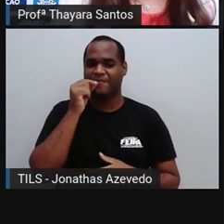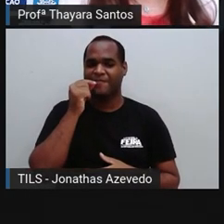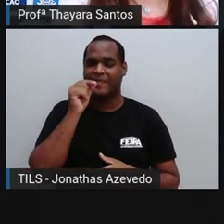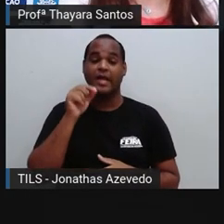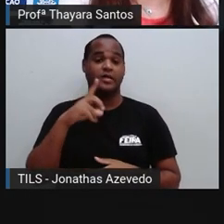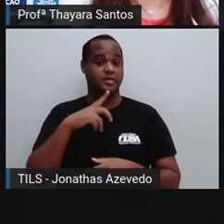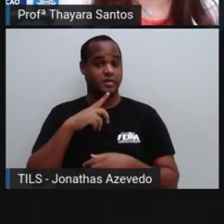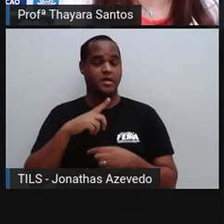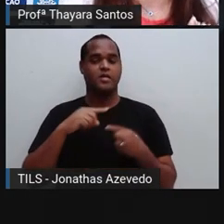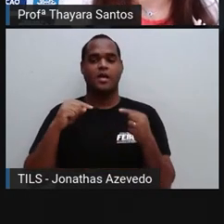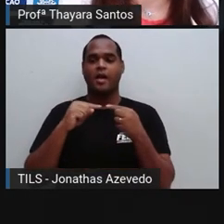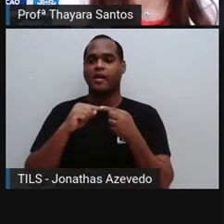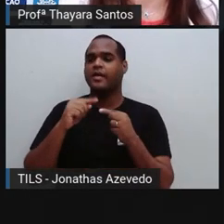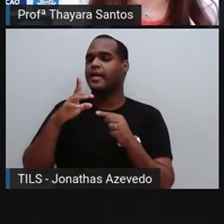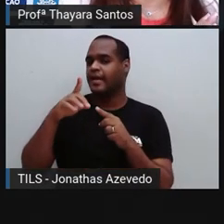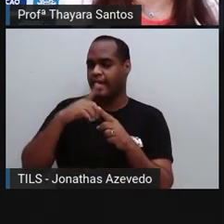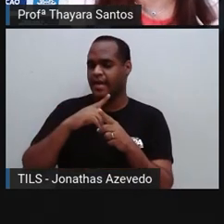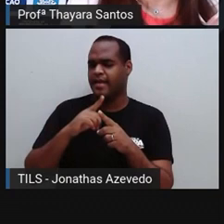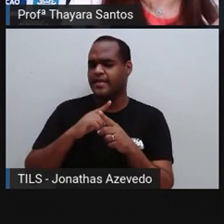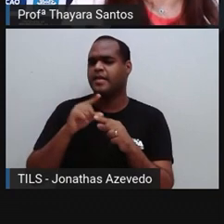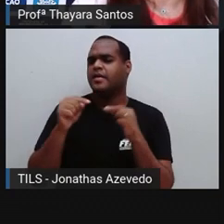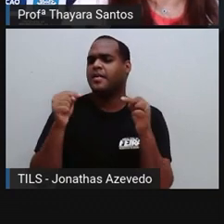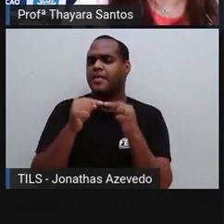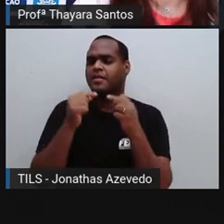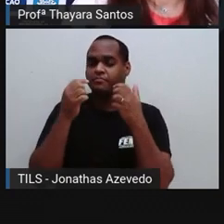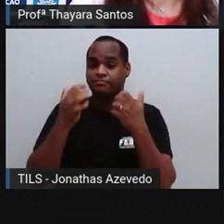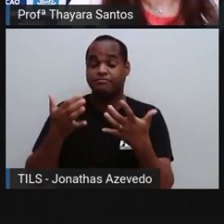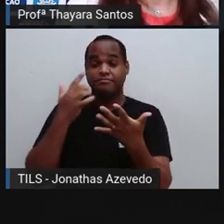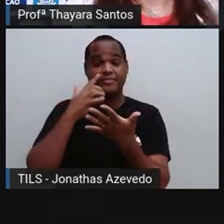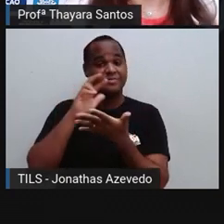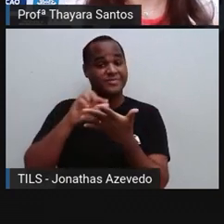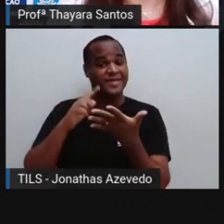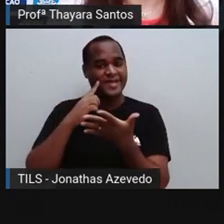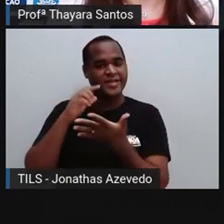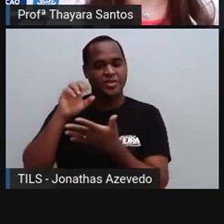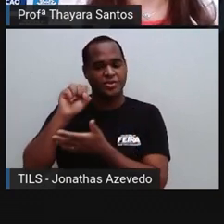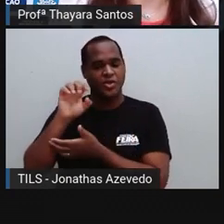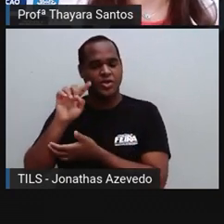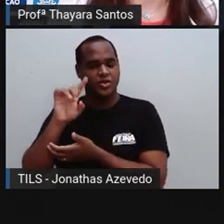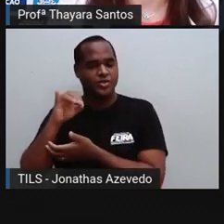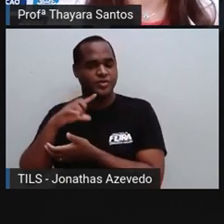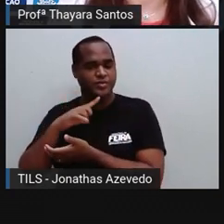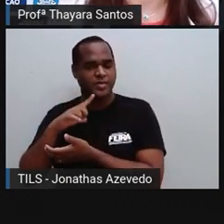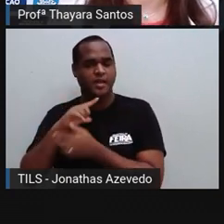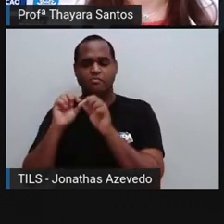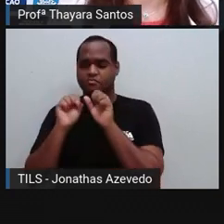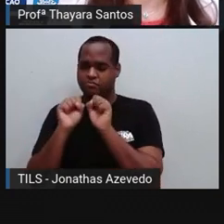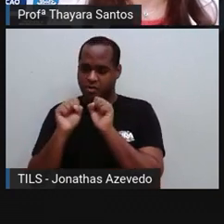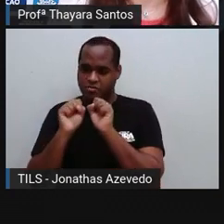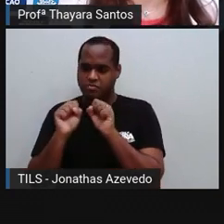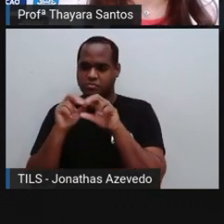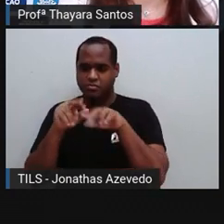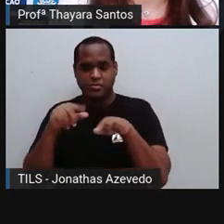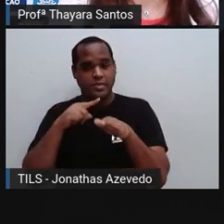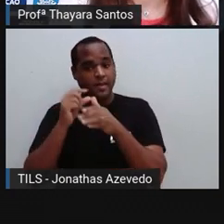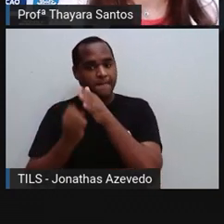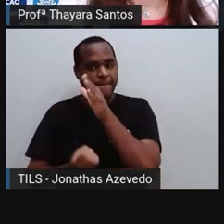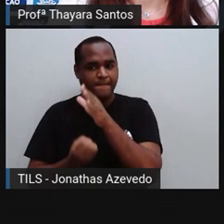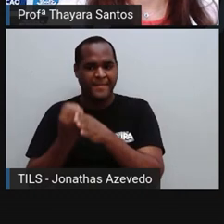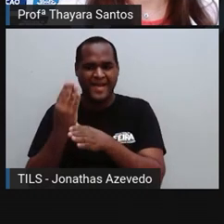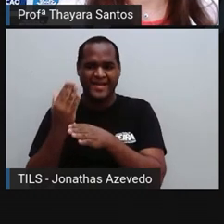da mistura da pasta base da cocaína com bicarbonato de sódio. E ele pode ser produzido